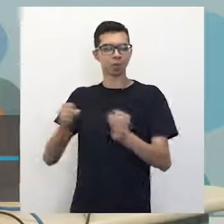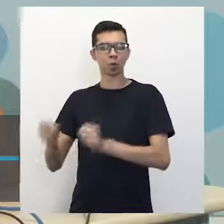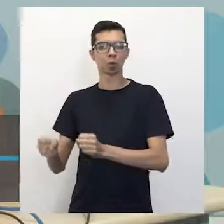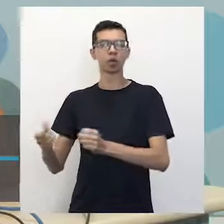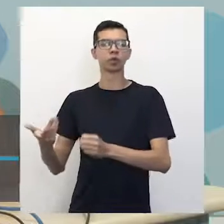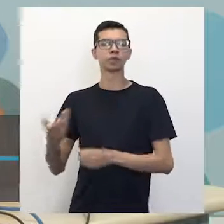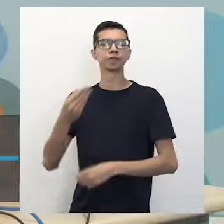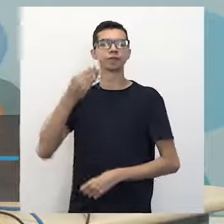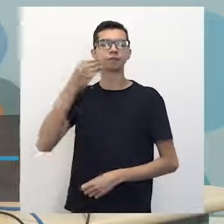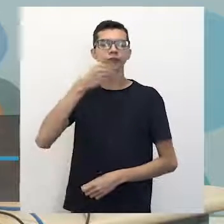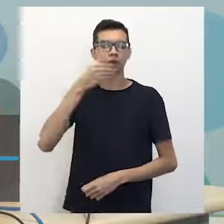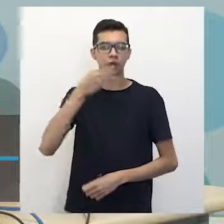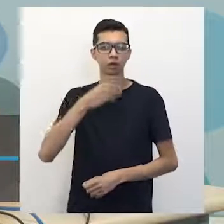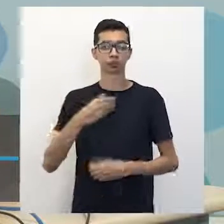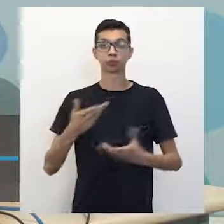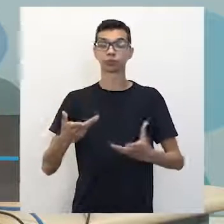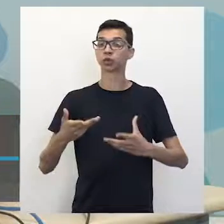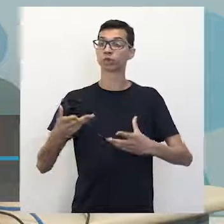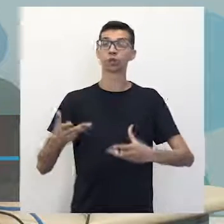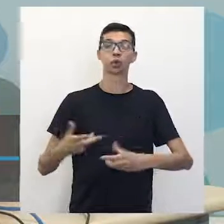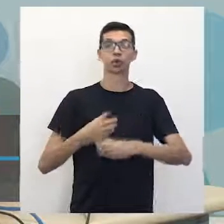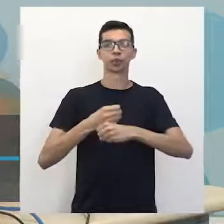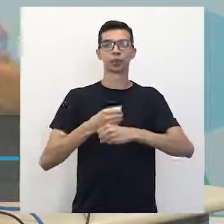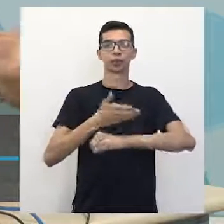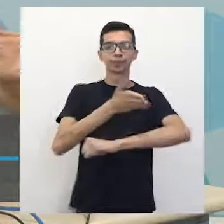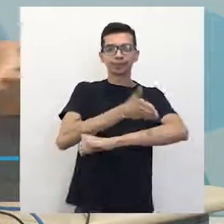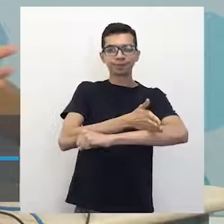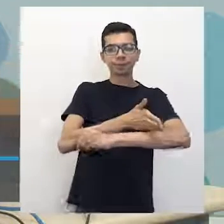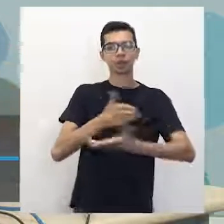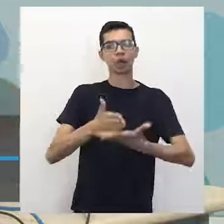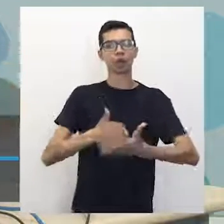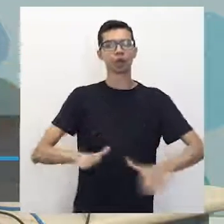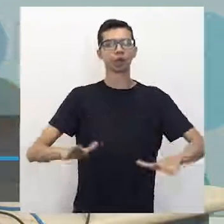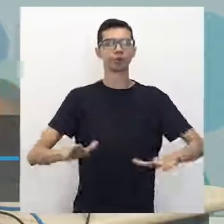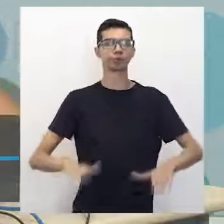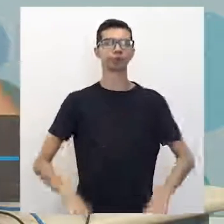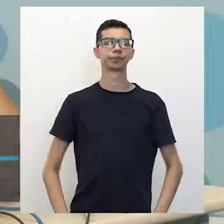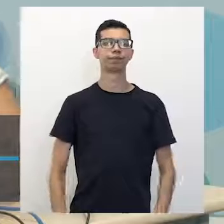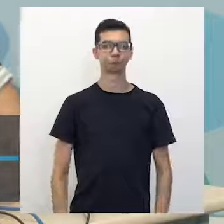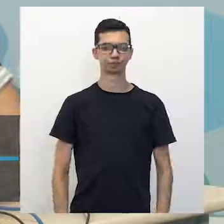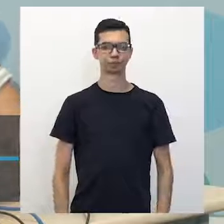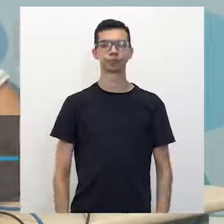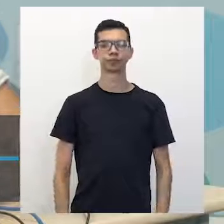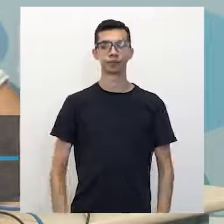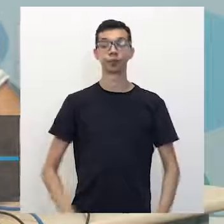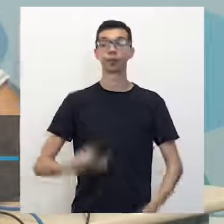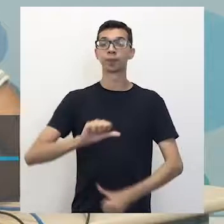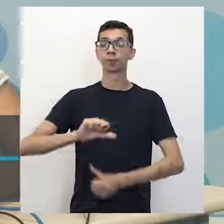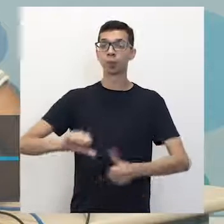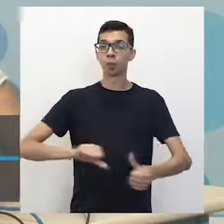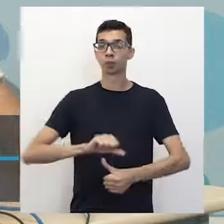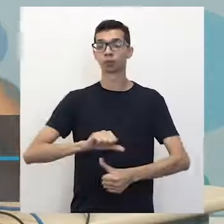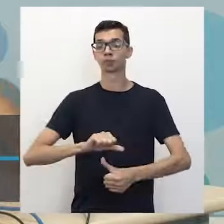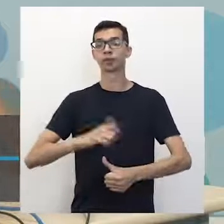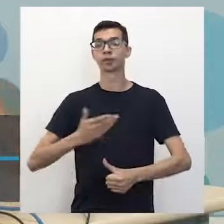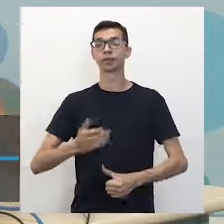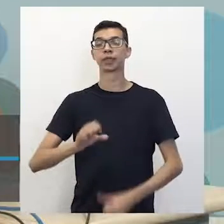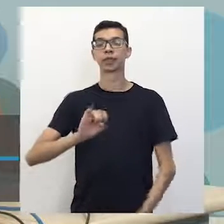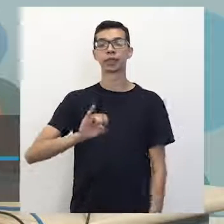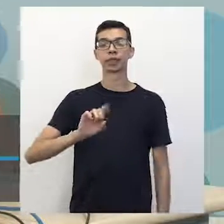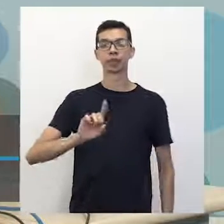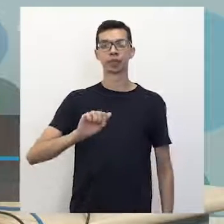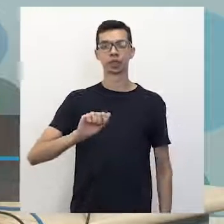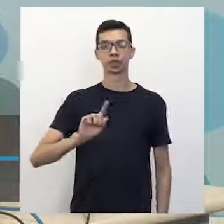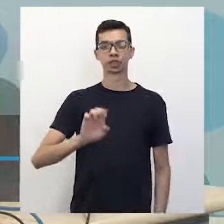gerar aí o fim dessa chamada Idade Média com a transição para a Idade Moderna, tá? Então, essas vão ser